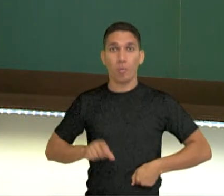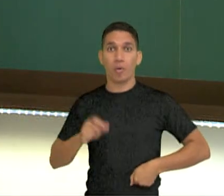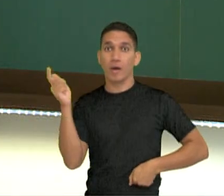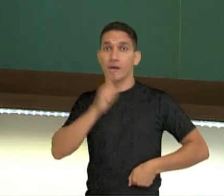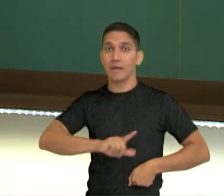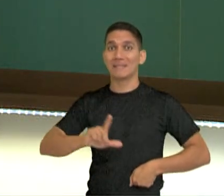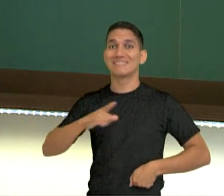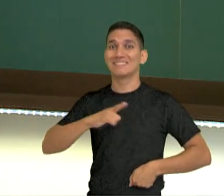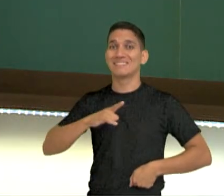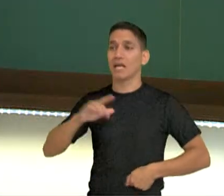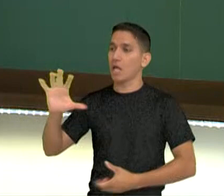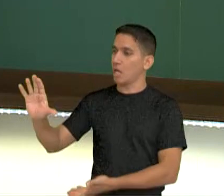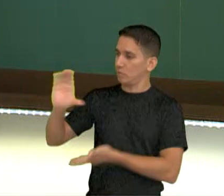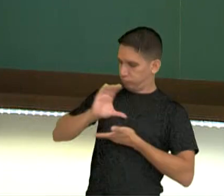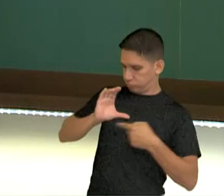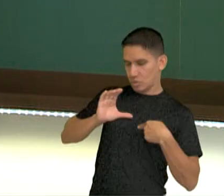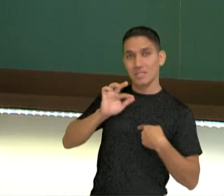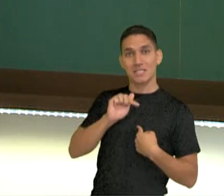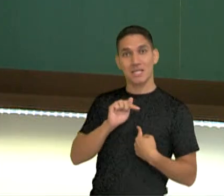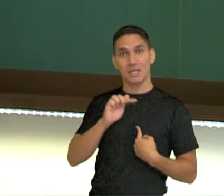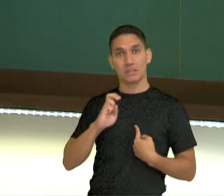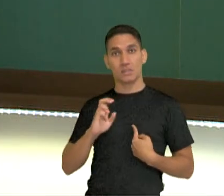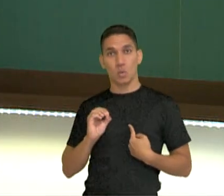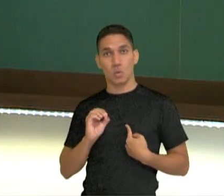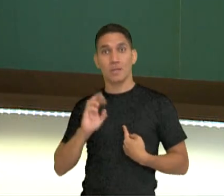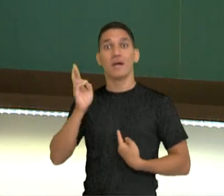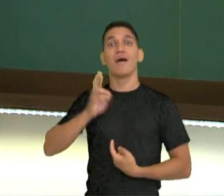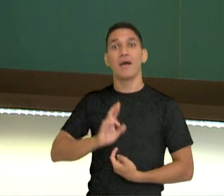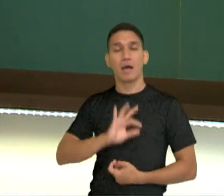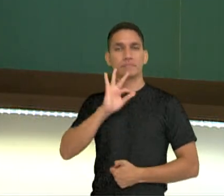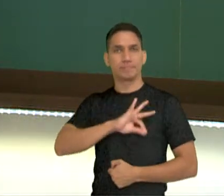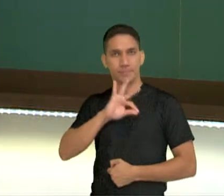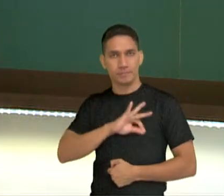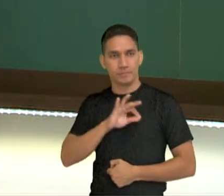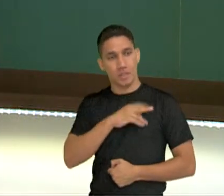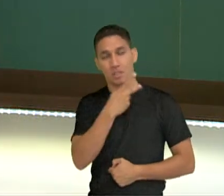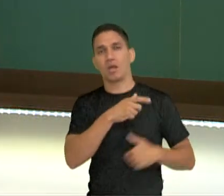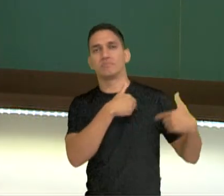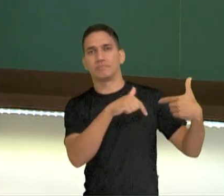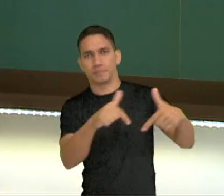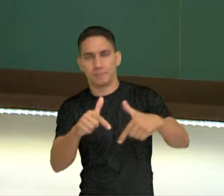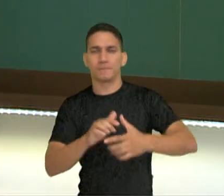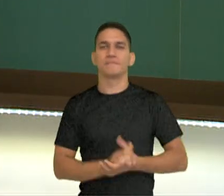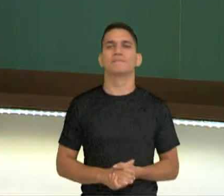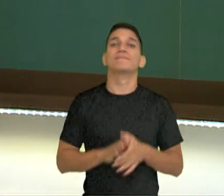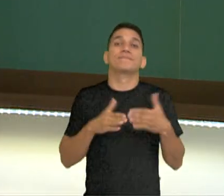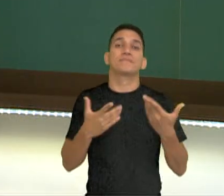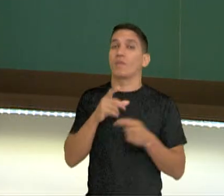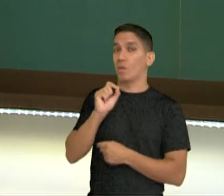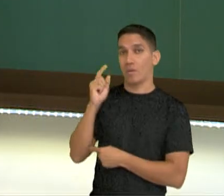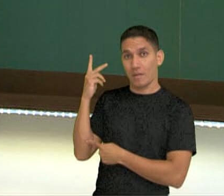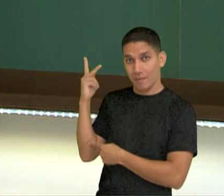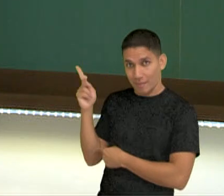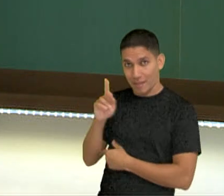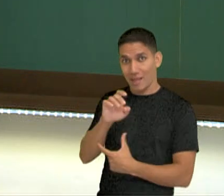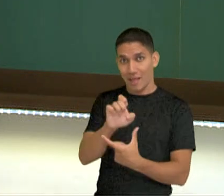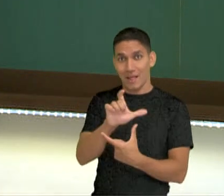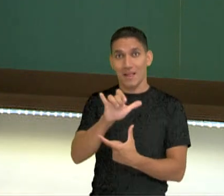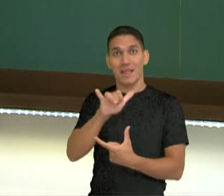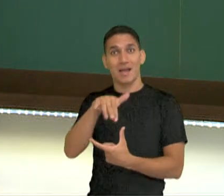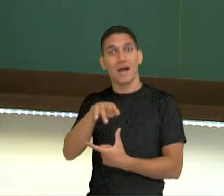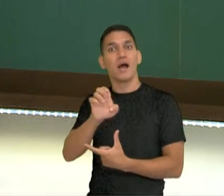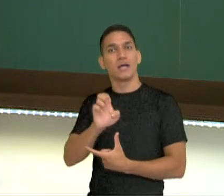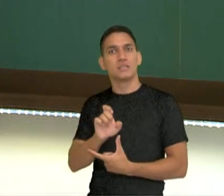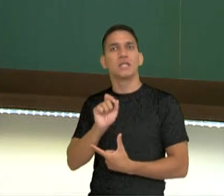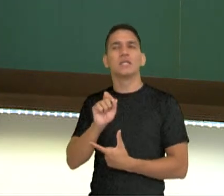de R$750 por mês desse trabalho que ela faz. Então, a Eliane